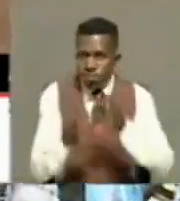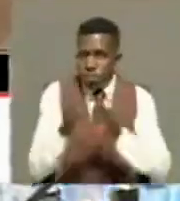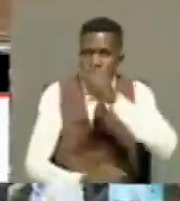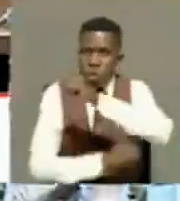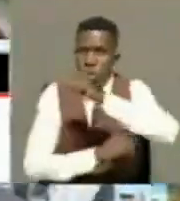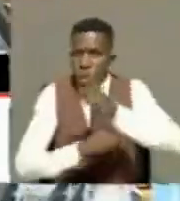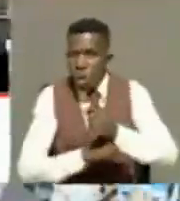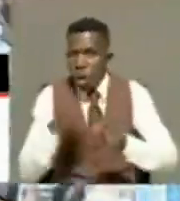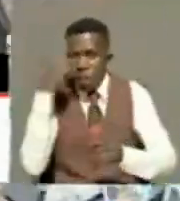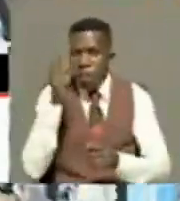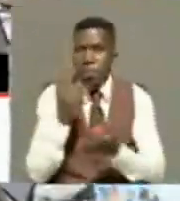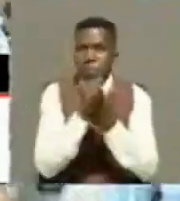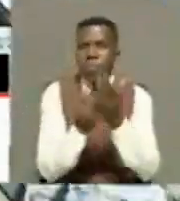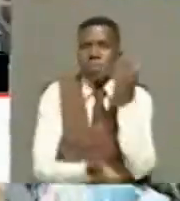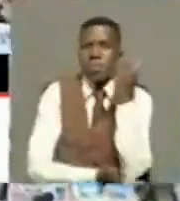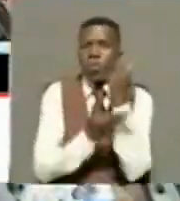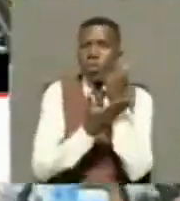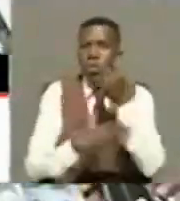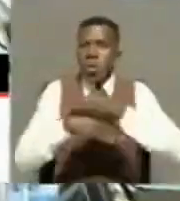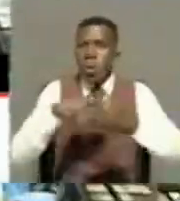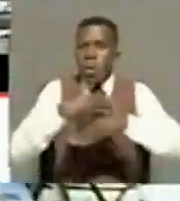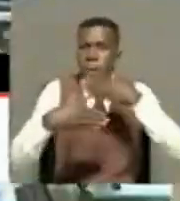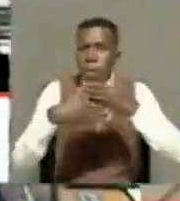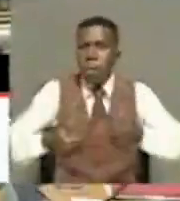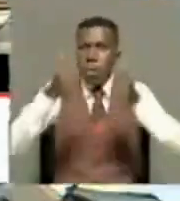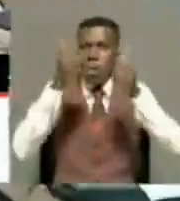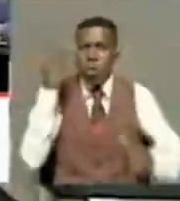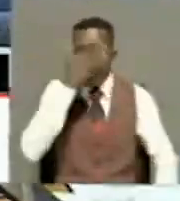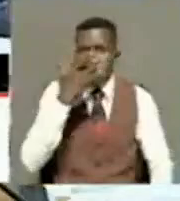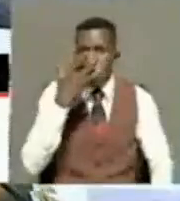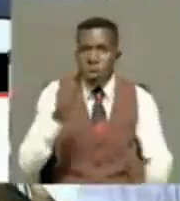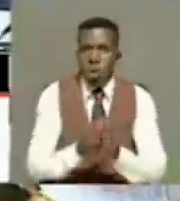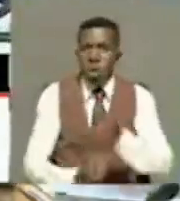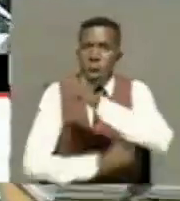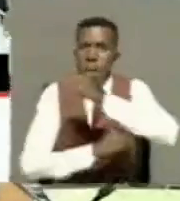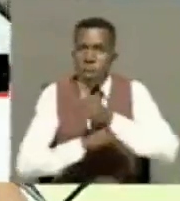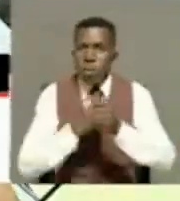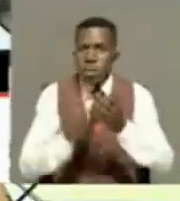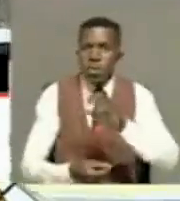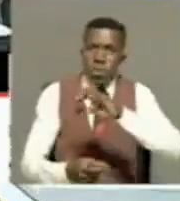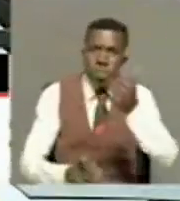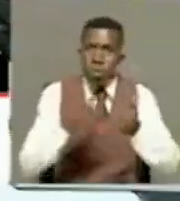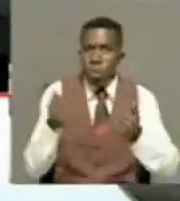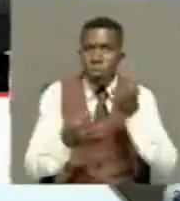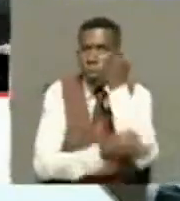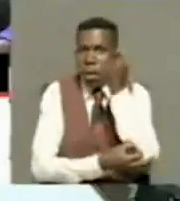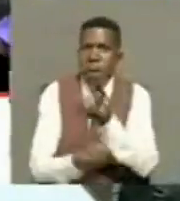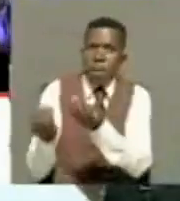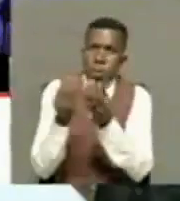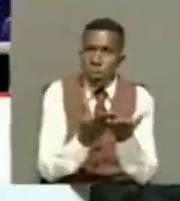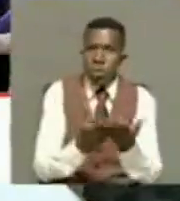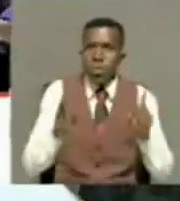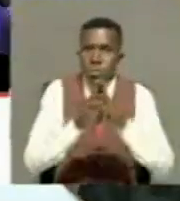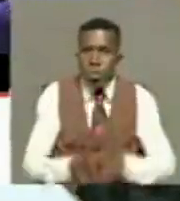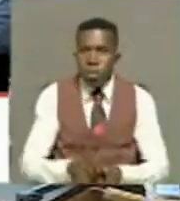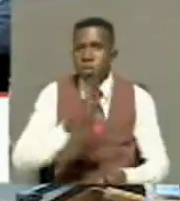visa promover o desenvolvimento de infraestruturas em África com financiamento proveniente de diversas fontes, incluindo subscrições